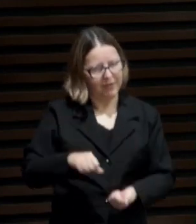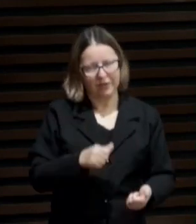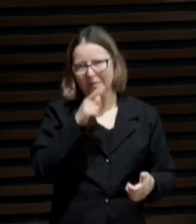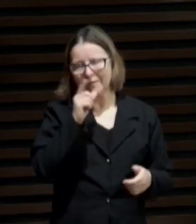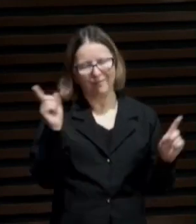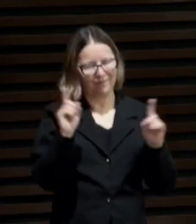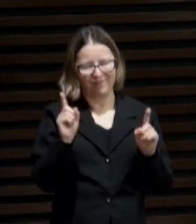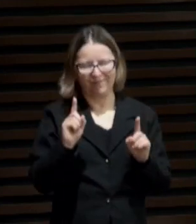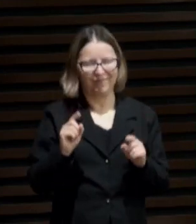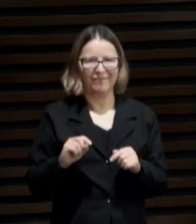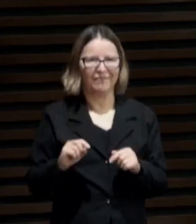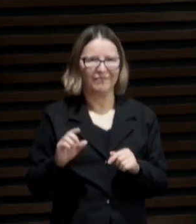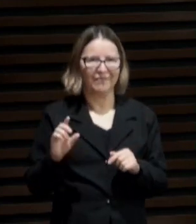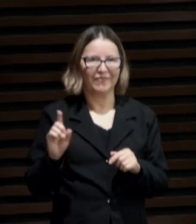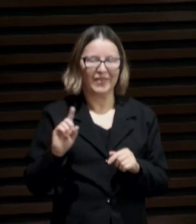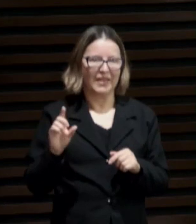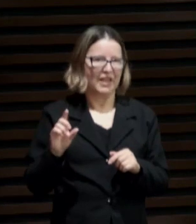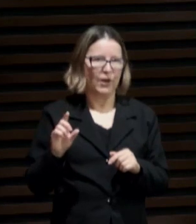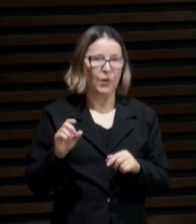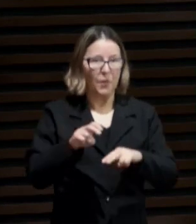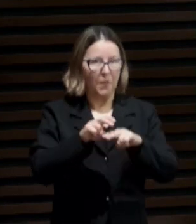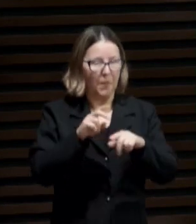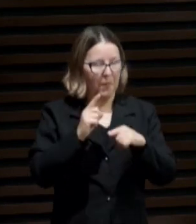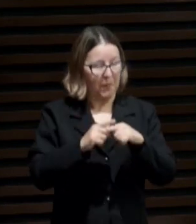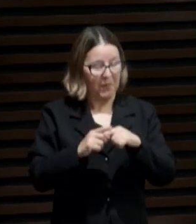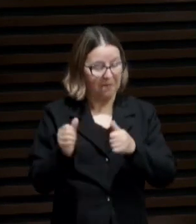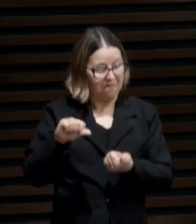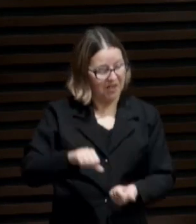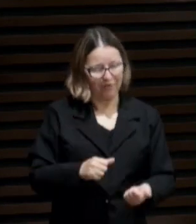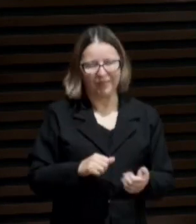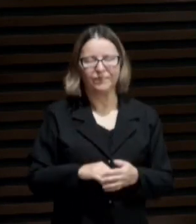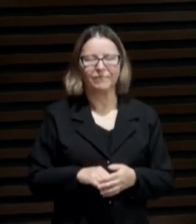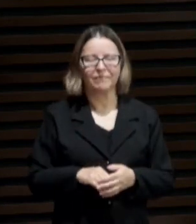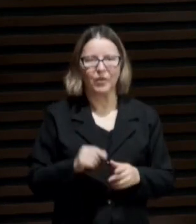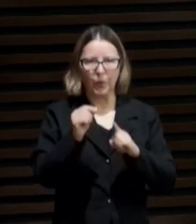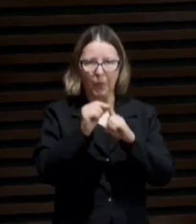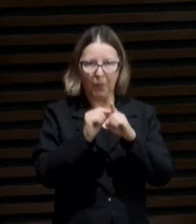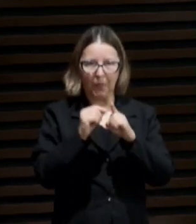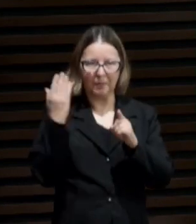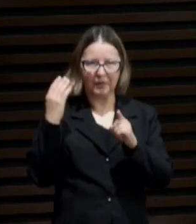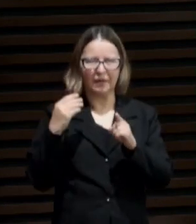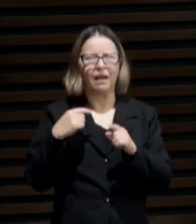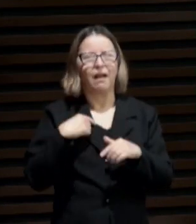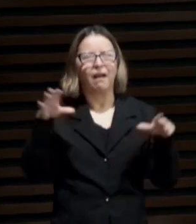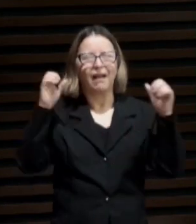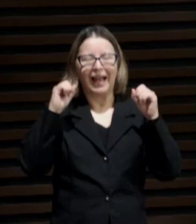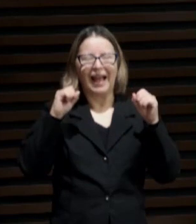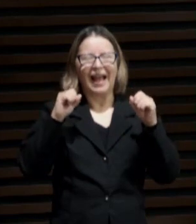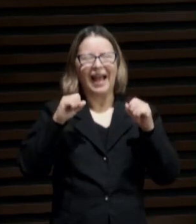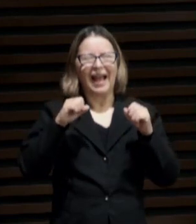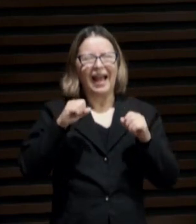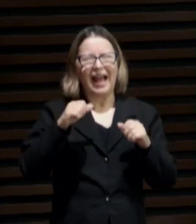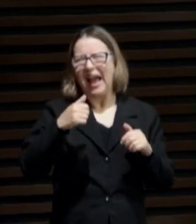Não é descer as águas, não. Esse dia eu ouvi, mês passado eu ouvi tanto isso. O fulano desceu as águas,